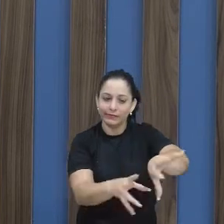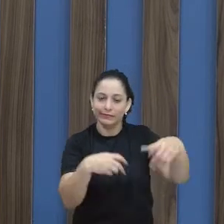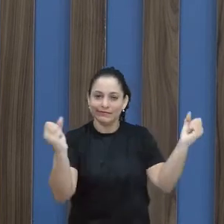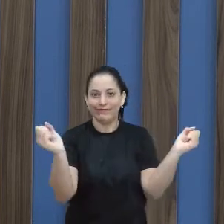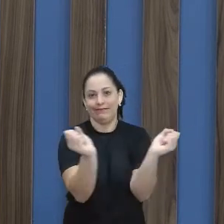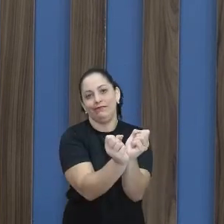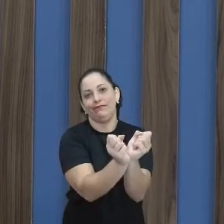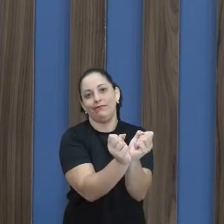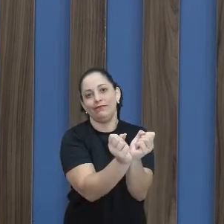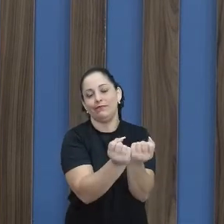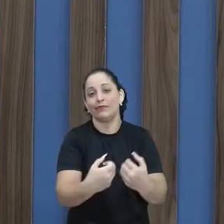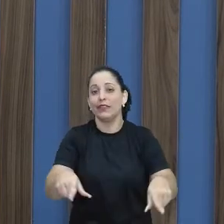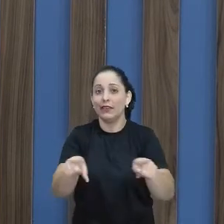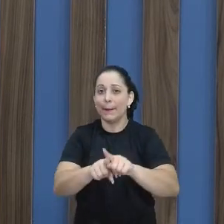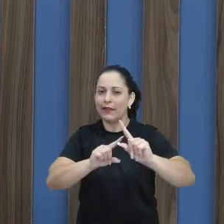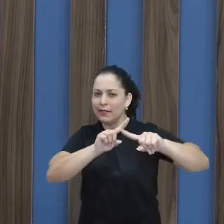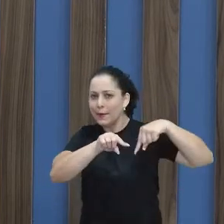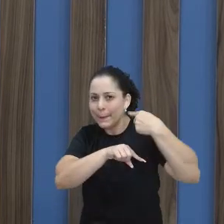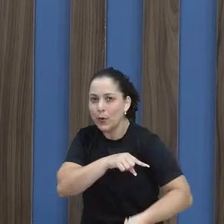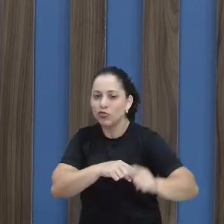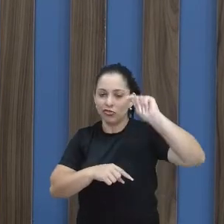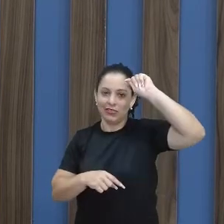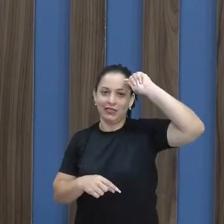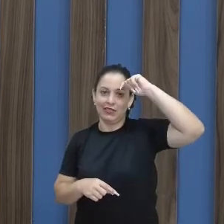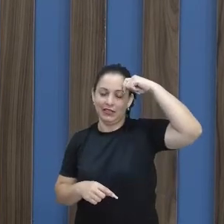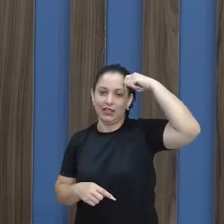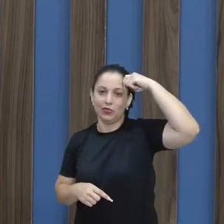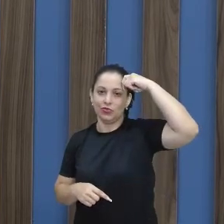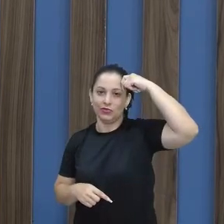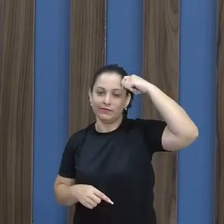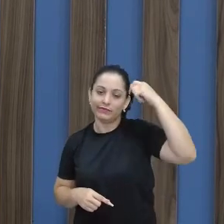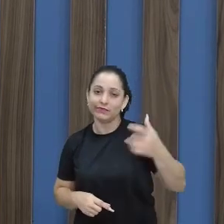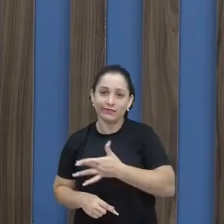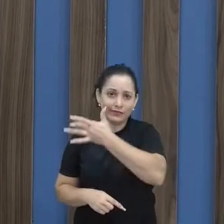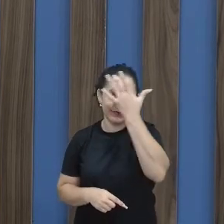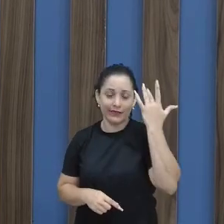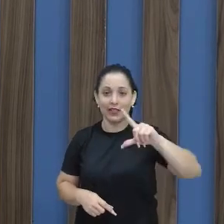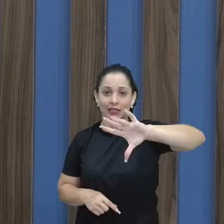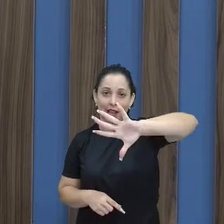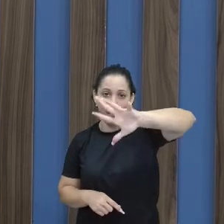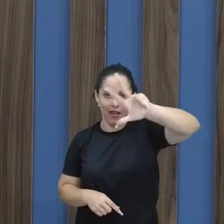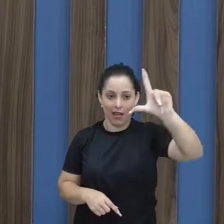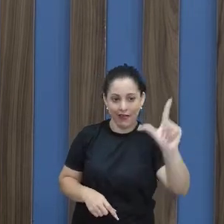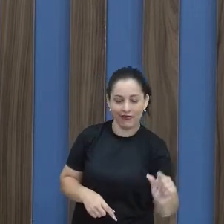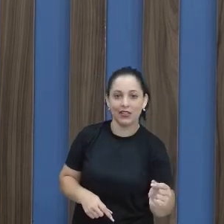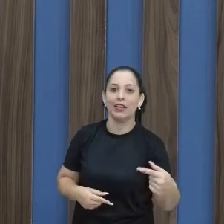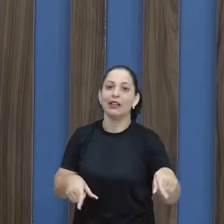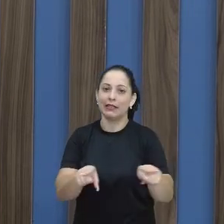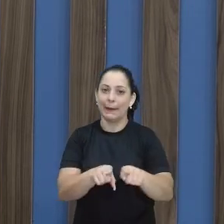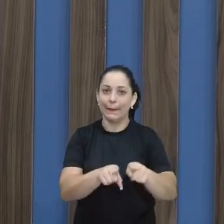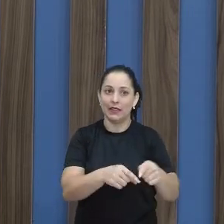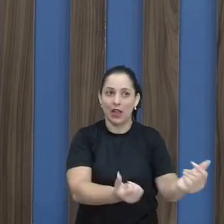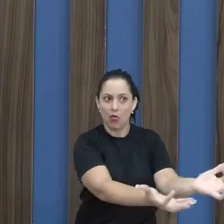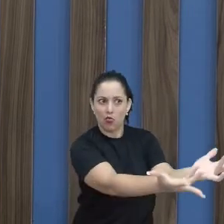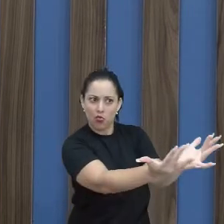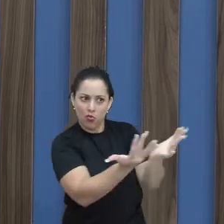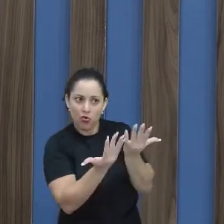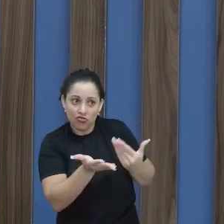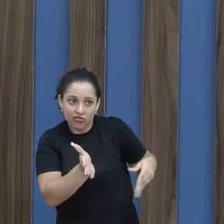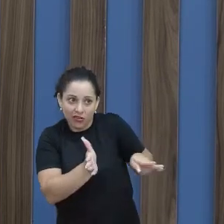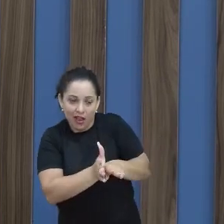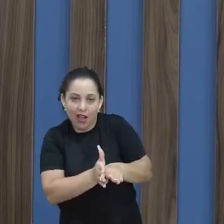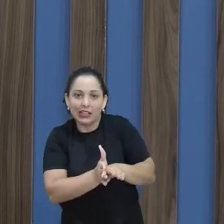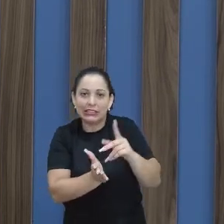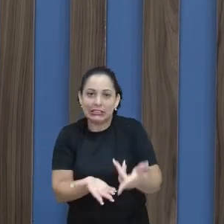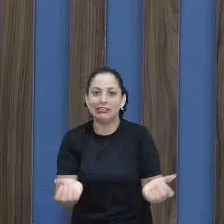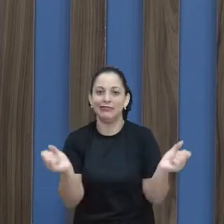a questão dos negros, né, que vieram para nossos territórios para ser escravizados. Então, infelizmente, a